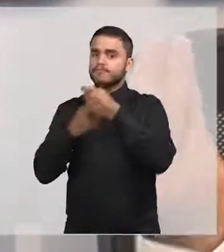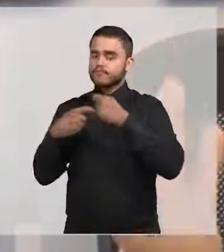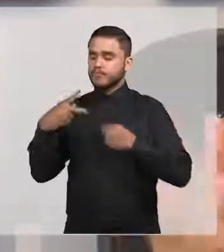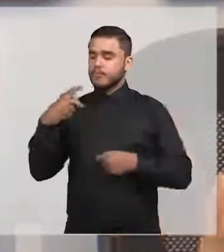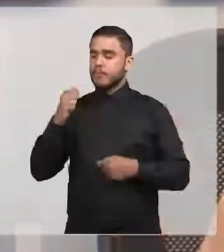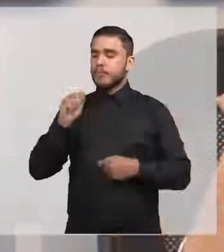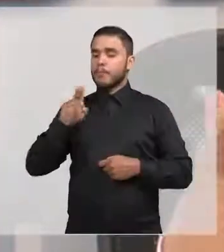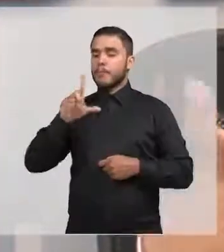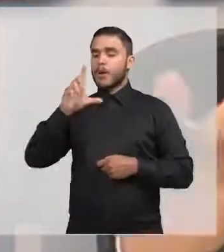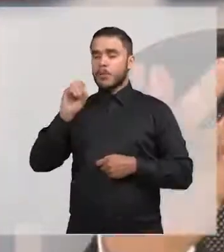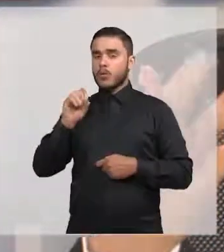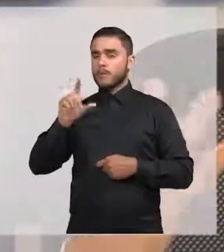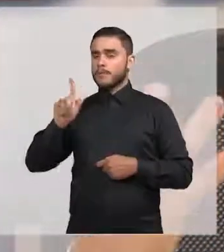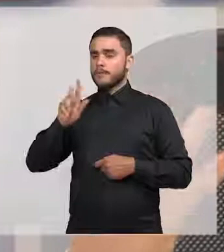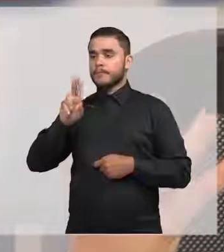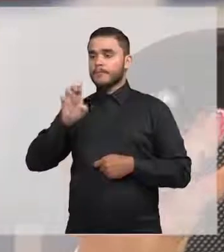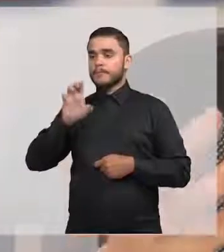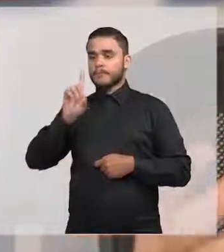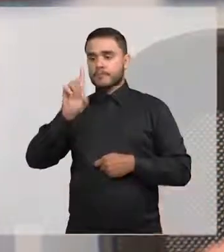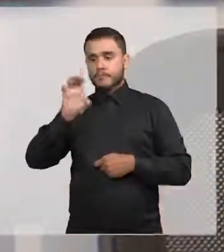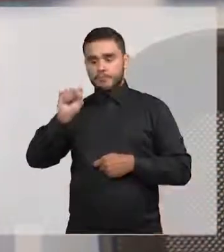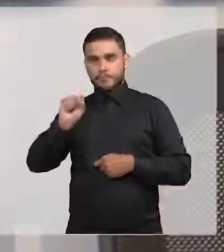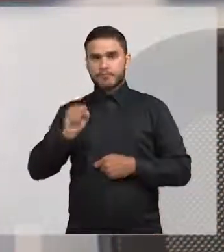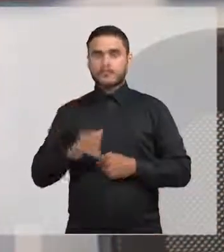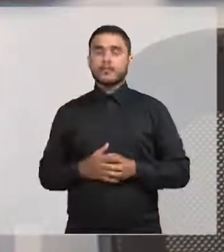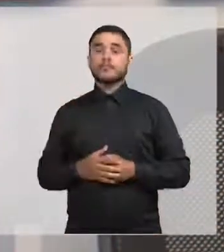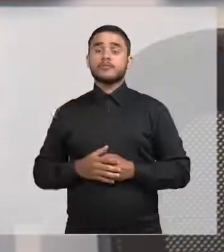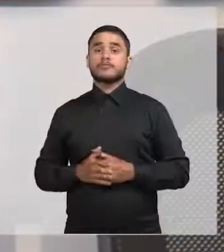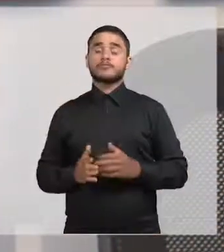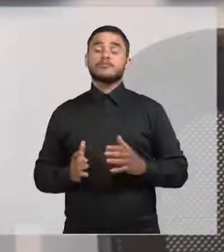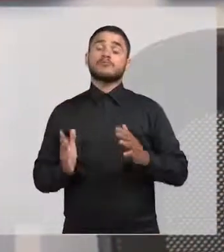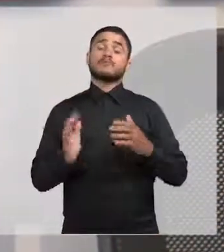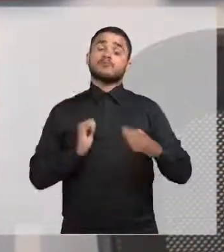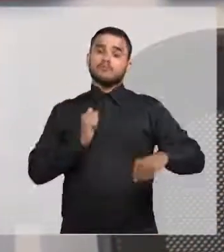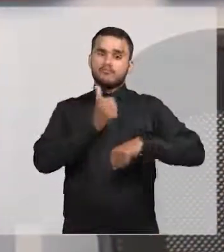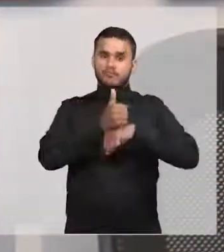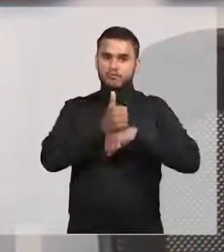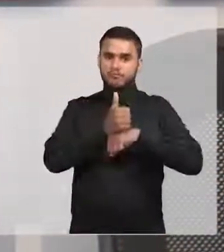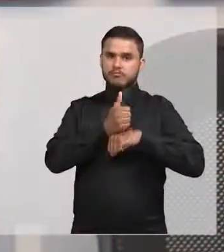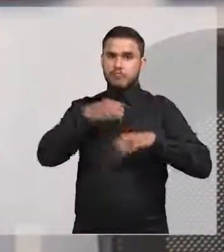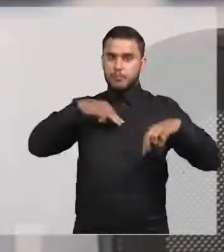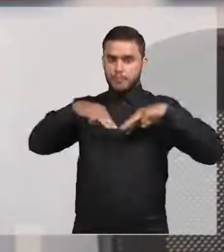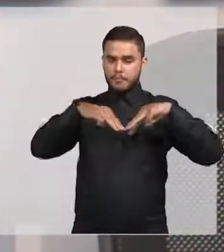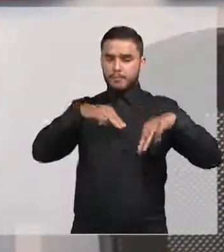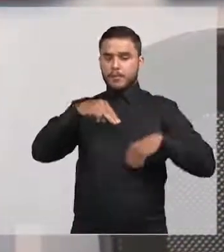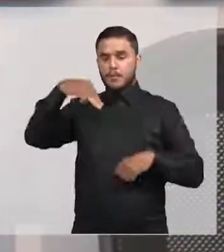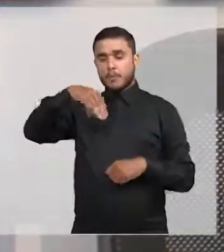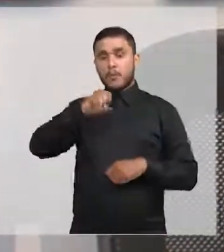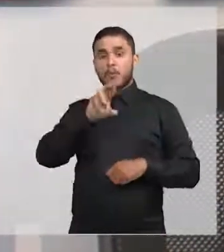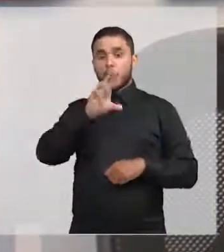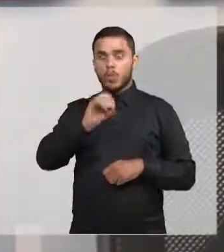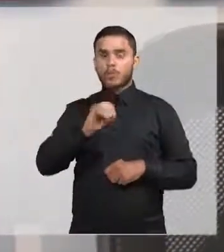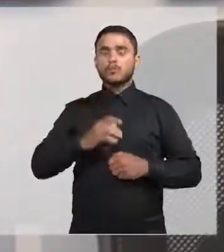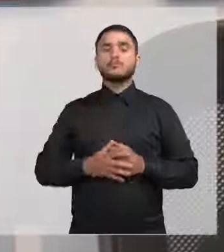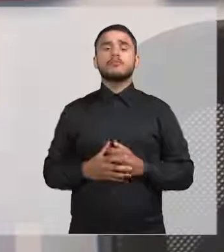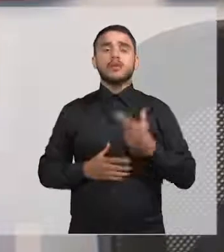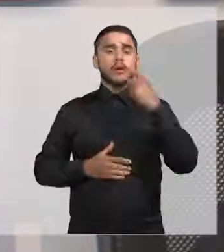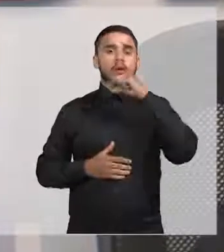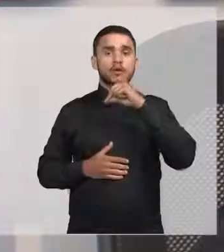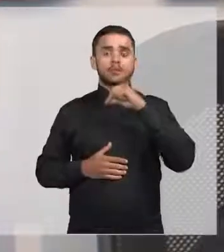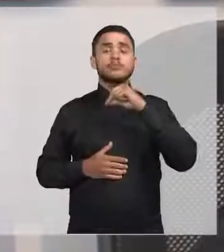no superministério. Vamos falar sobre isso agora. Você tem do outro lado o Sérgio Moro no superministério e tem a